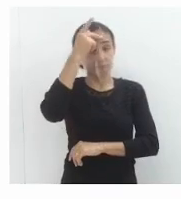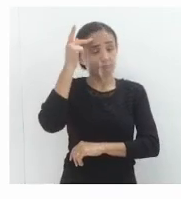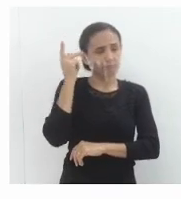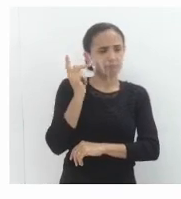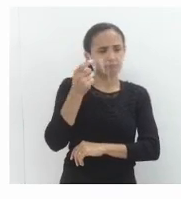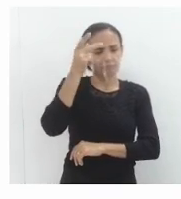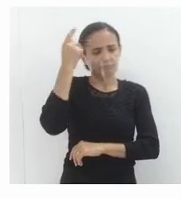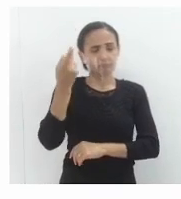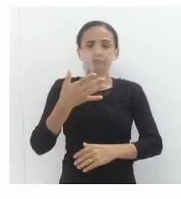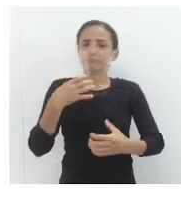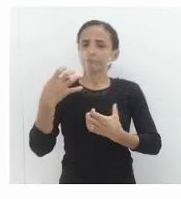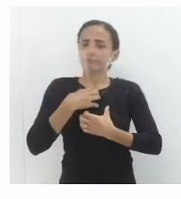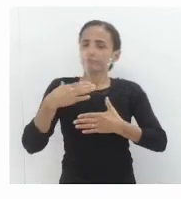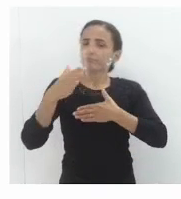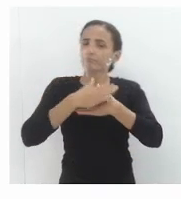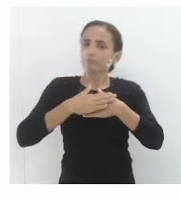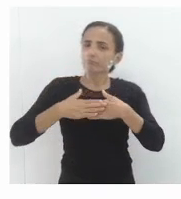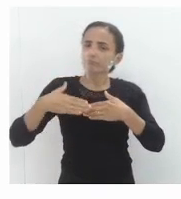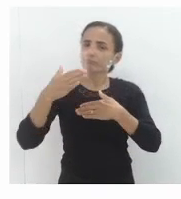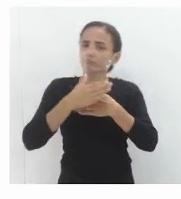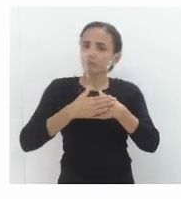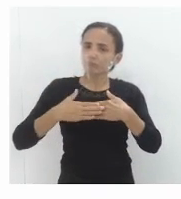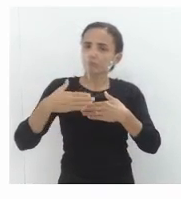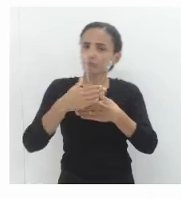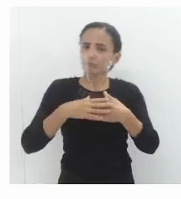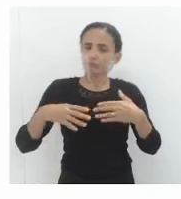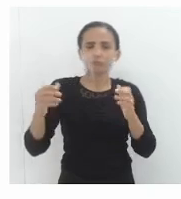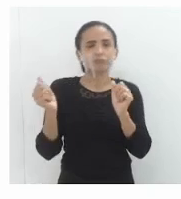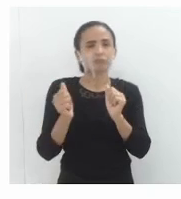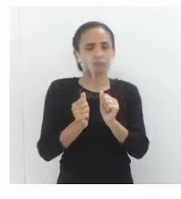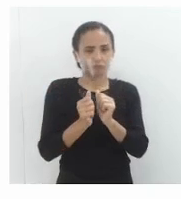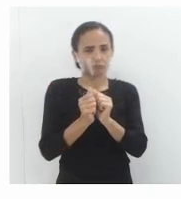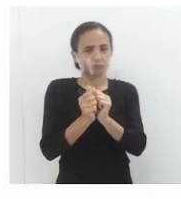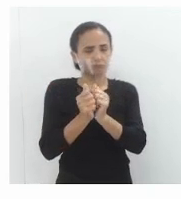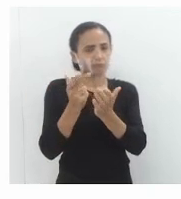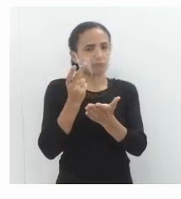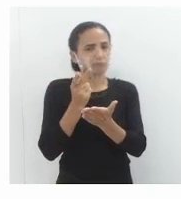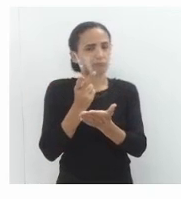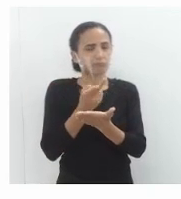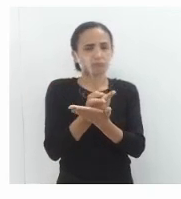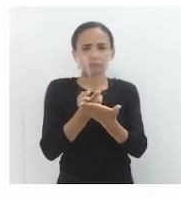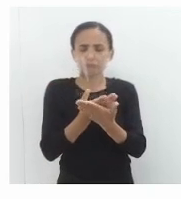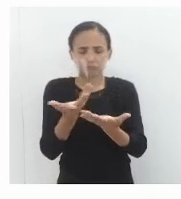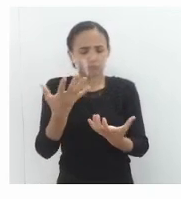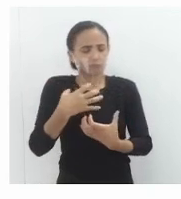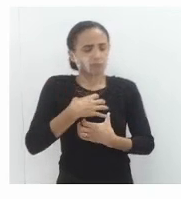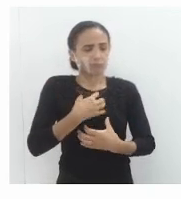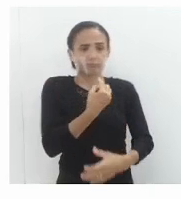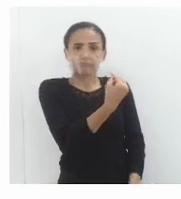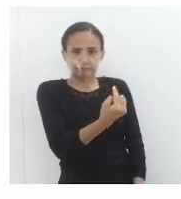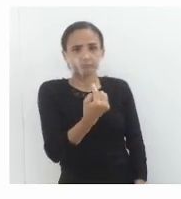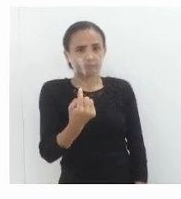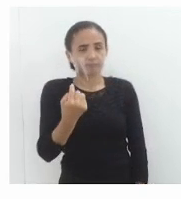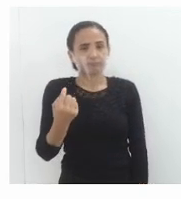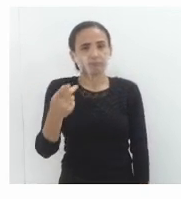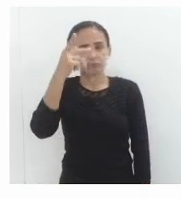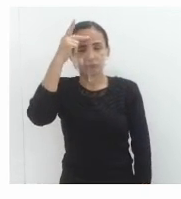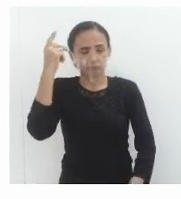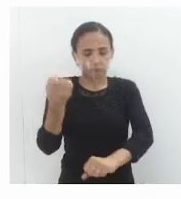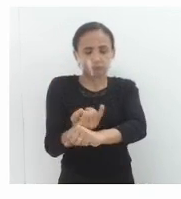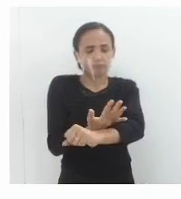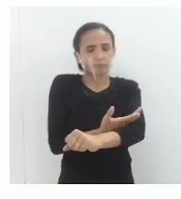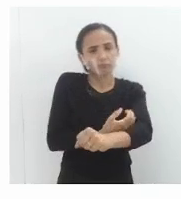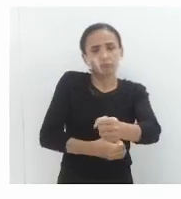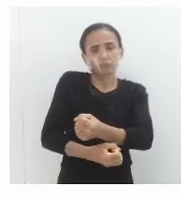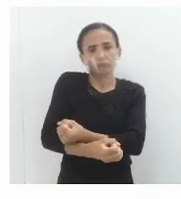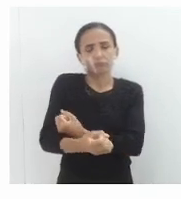de calma, outros vão achar que tem já outra sensação emocional,